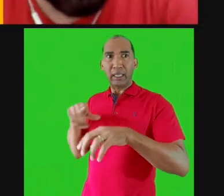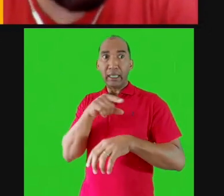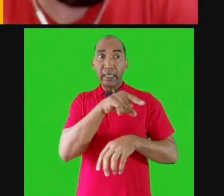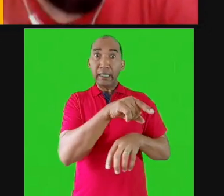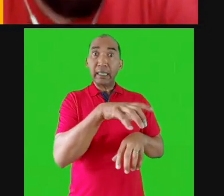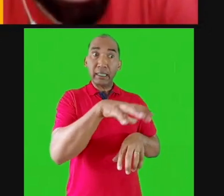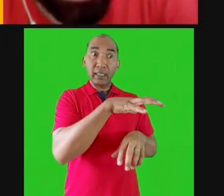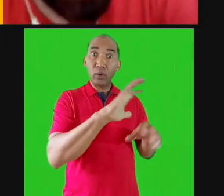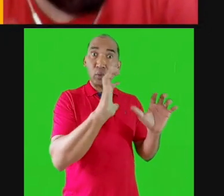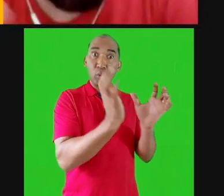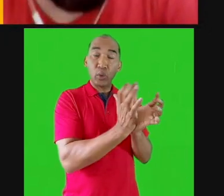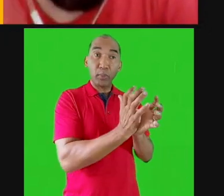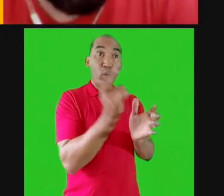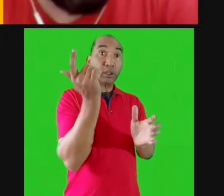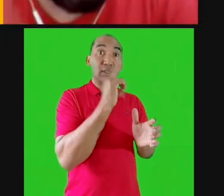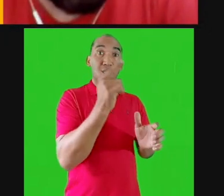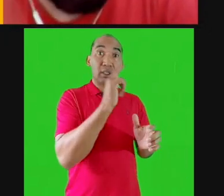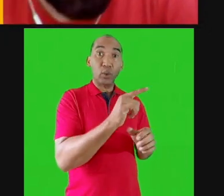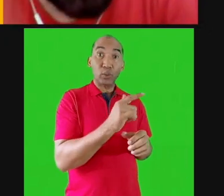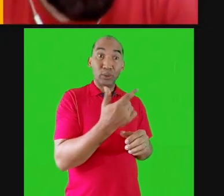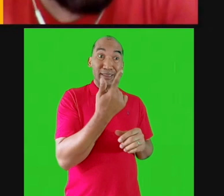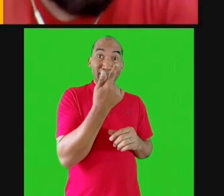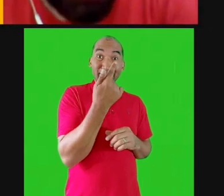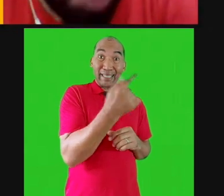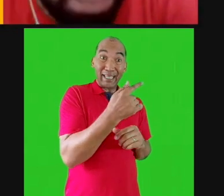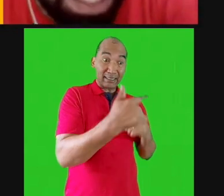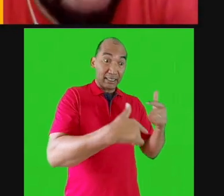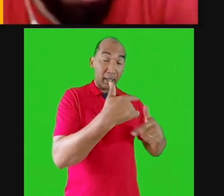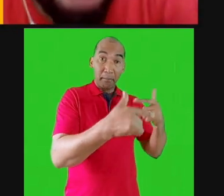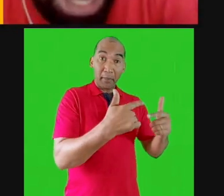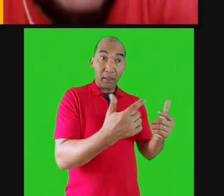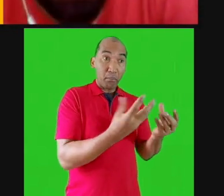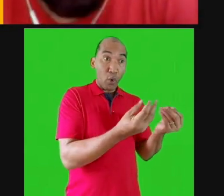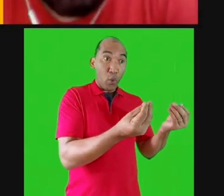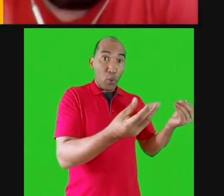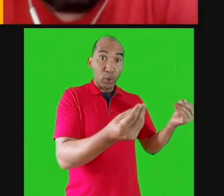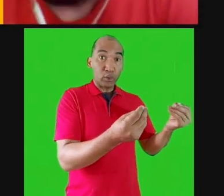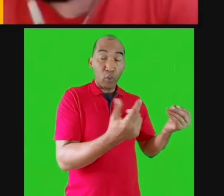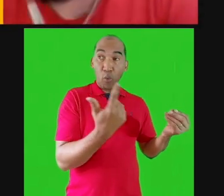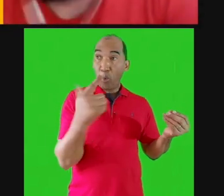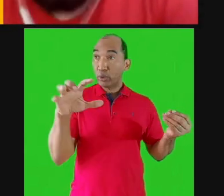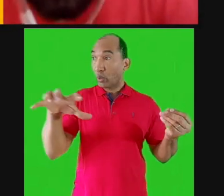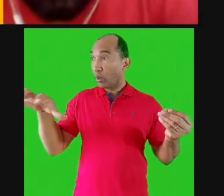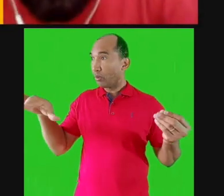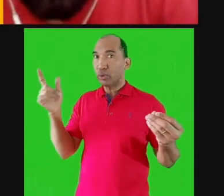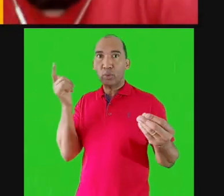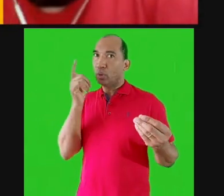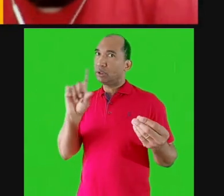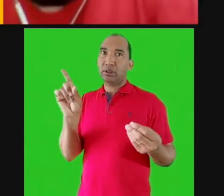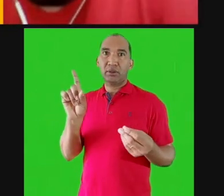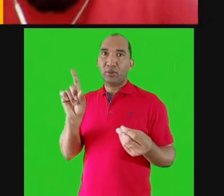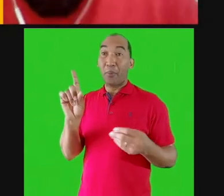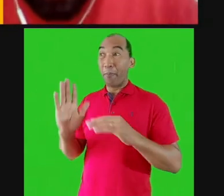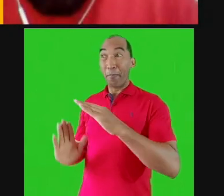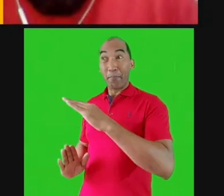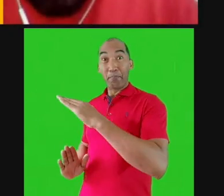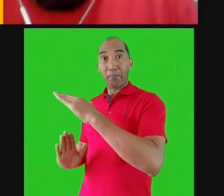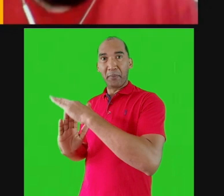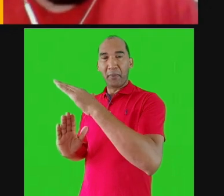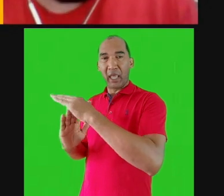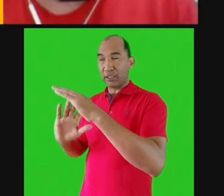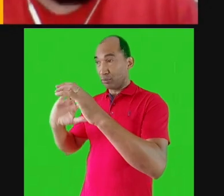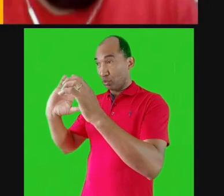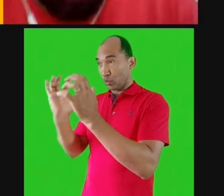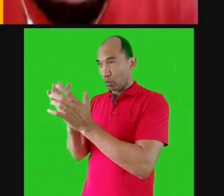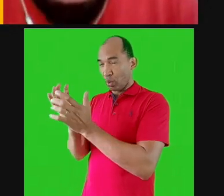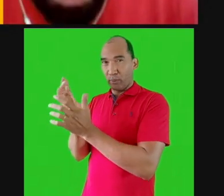com a quantidade de obras. Eu nunca conseguiria, na minha vida, ter 17 obras rodadas e com a qualidade técnica que a gente conseguiu. Nos cursos regulares, o máximo que eu